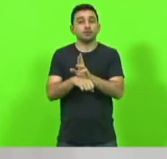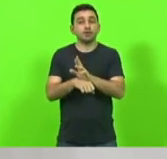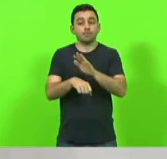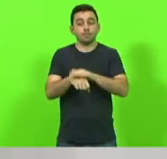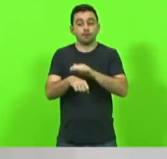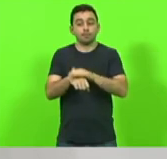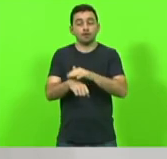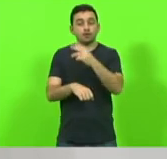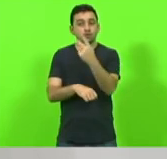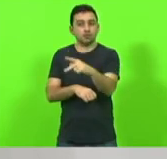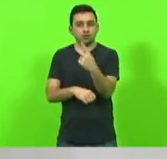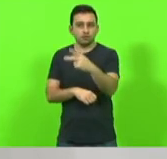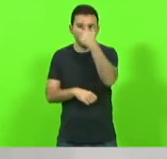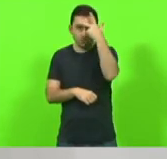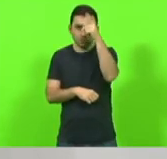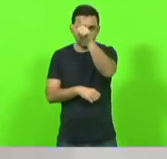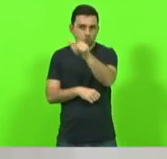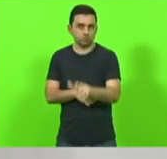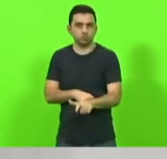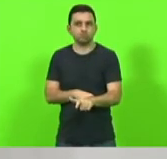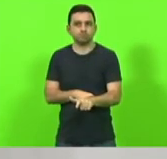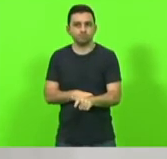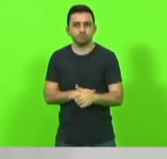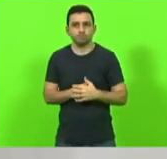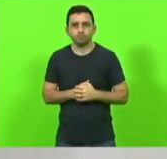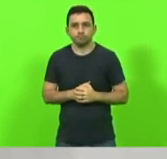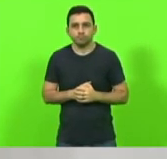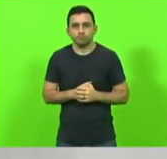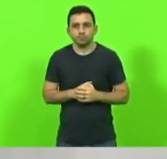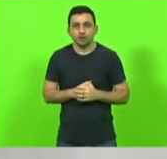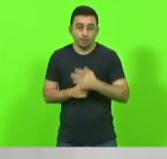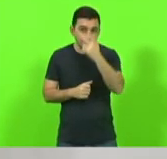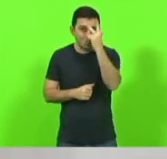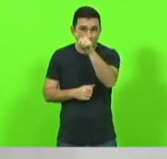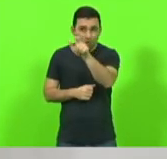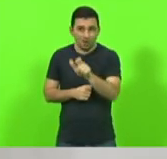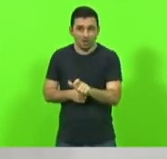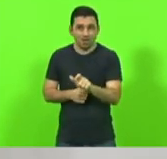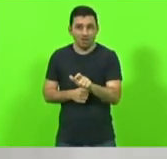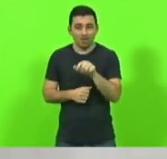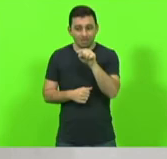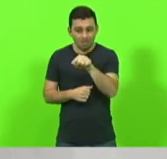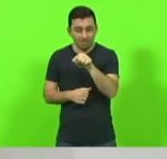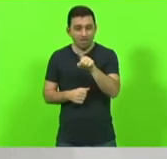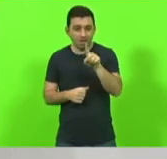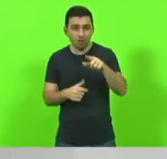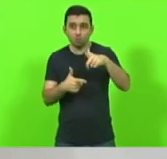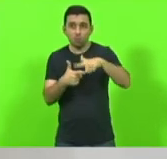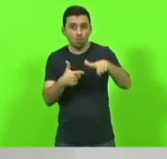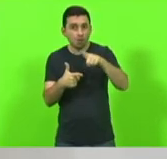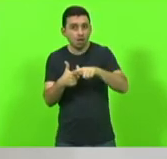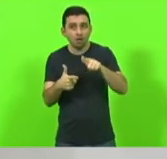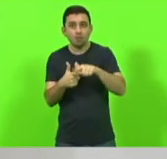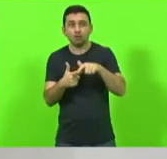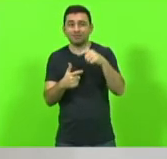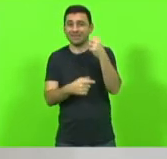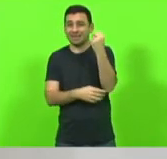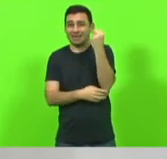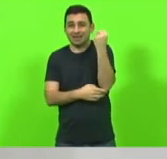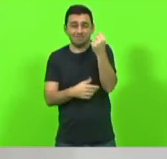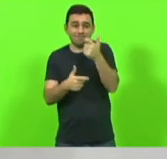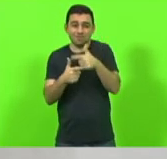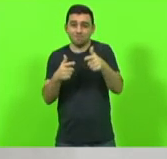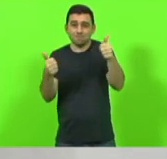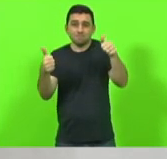representa para a pessoa que está trazendo. A pessoa, para ela, aquele pode ser o maior problema da vida.